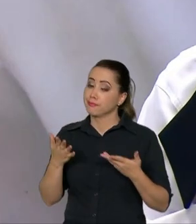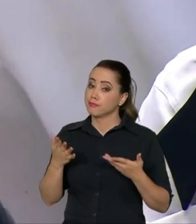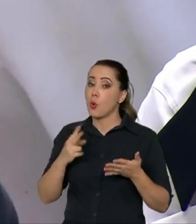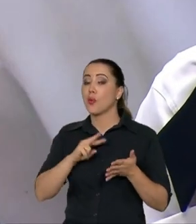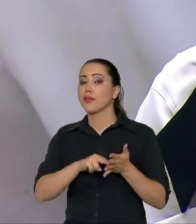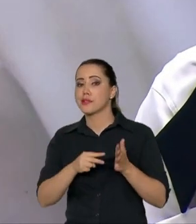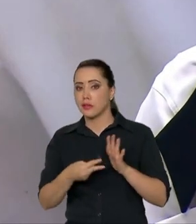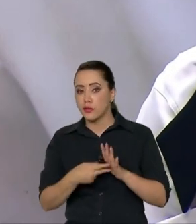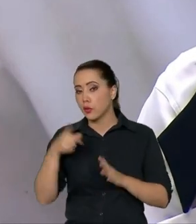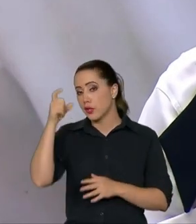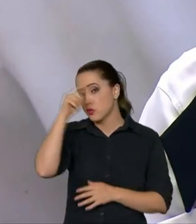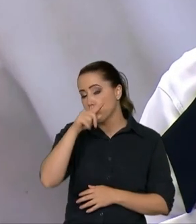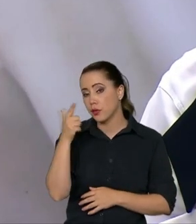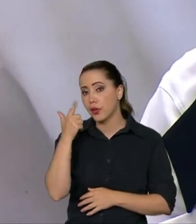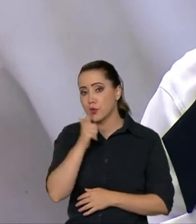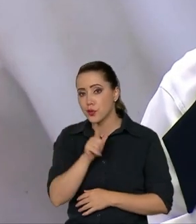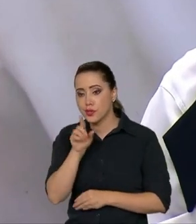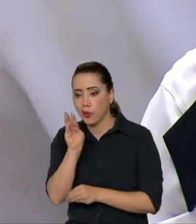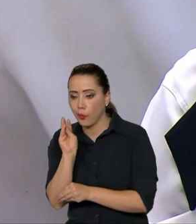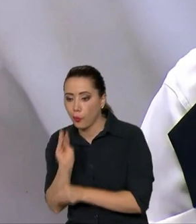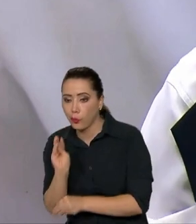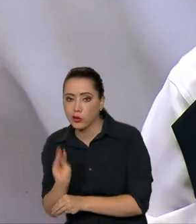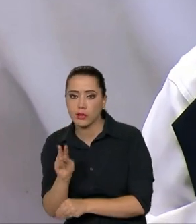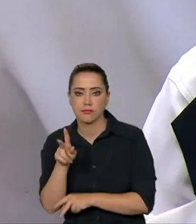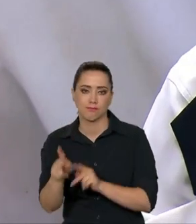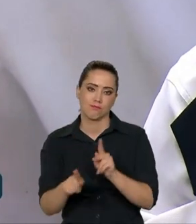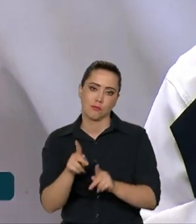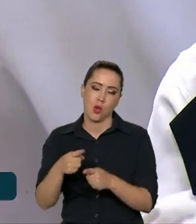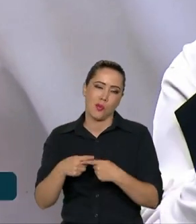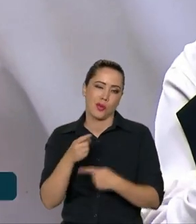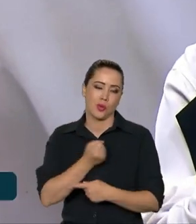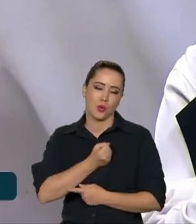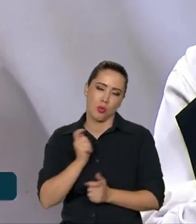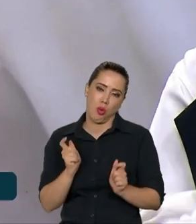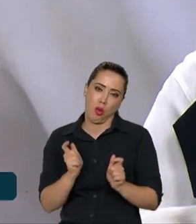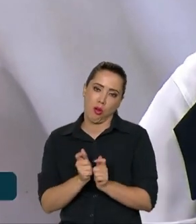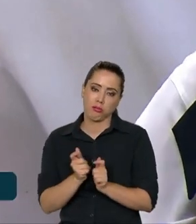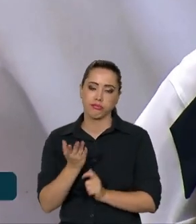acesso, dificuldades de cuidado para essa população, olhar para aquelas regiões